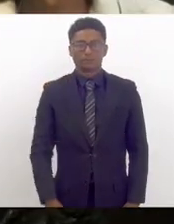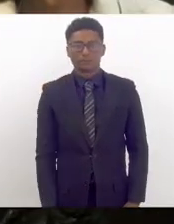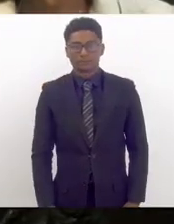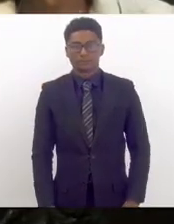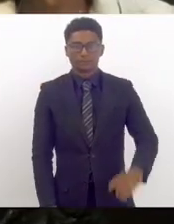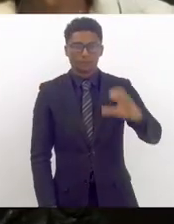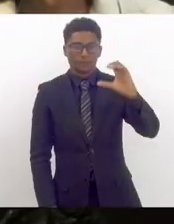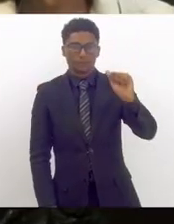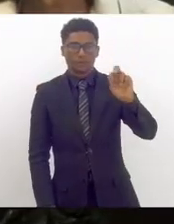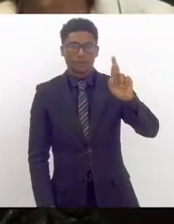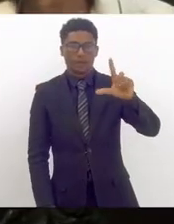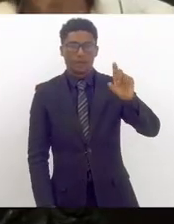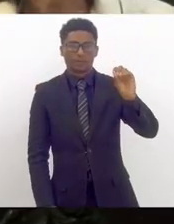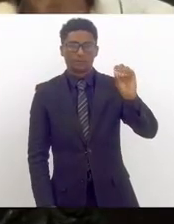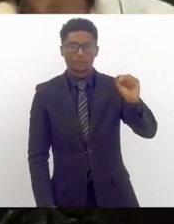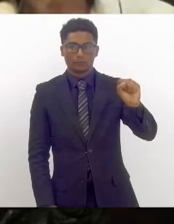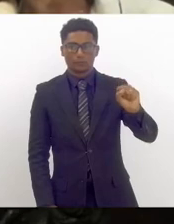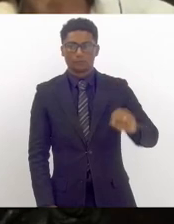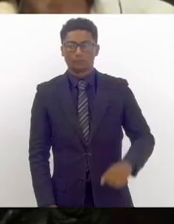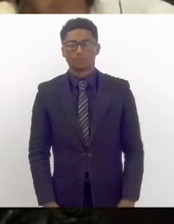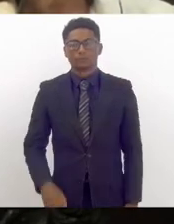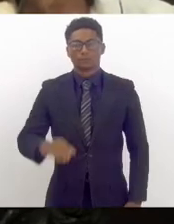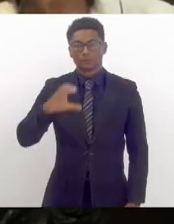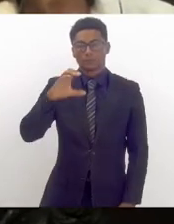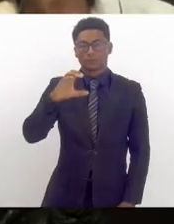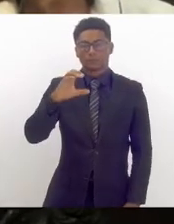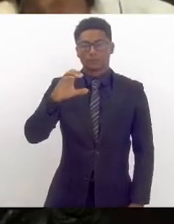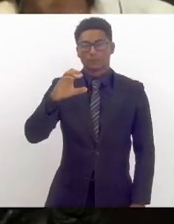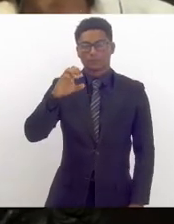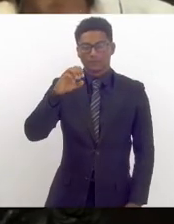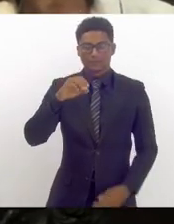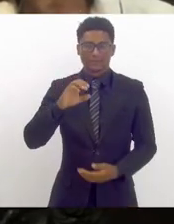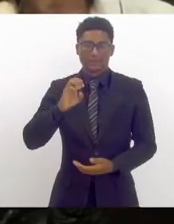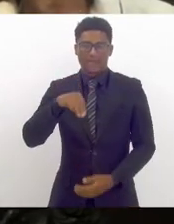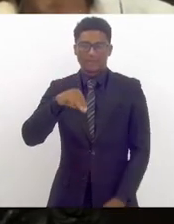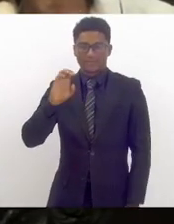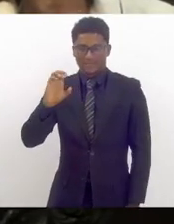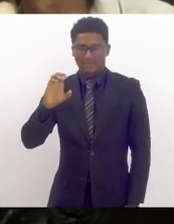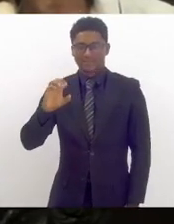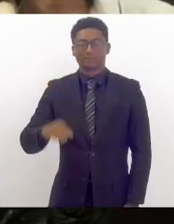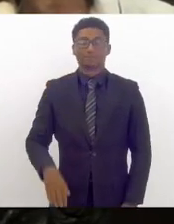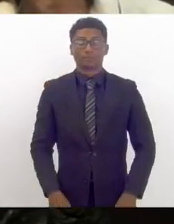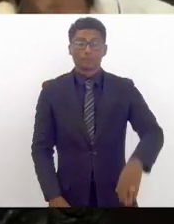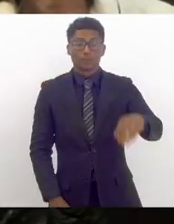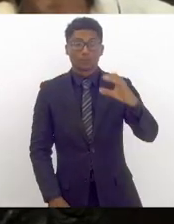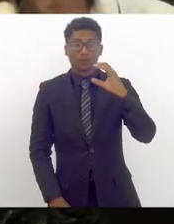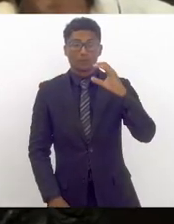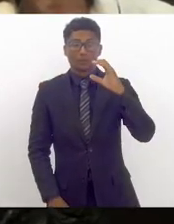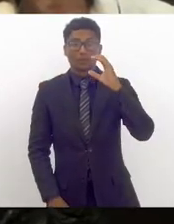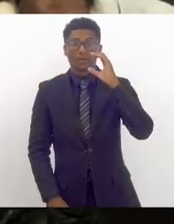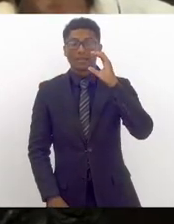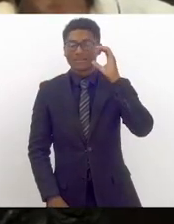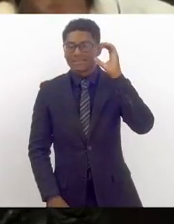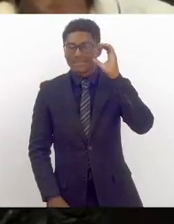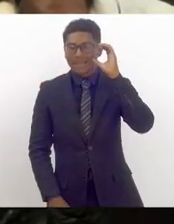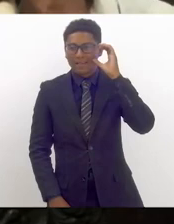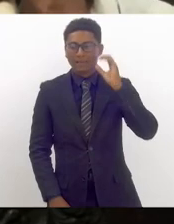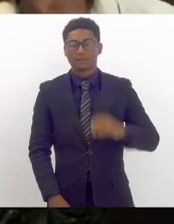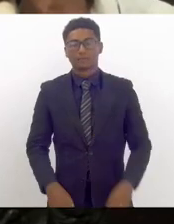Carlos Macedo, Carlos Mink, Célia Jordão, Chico